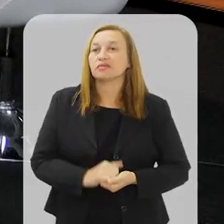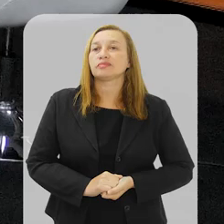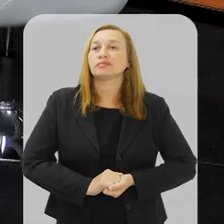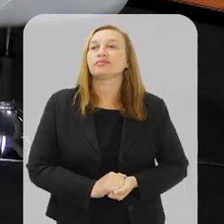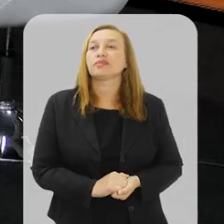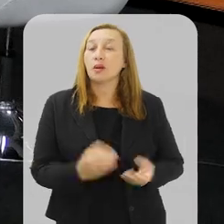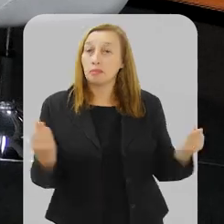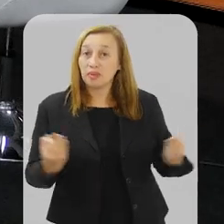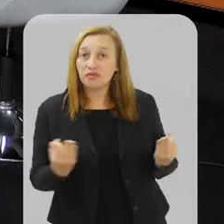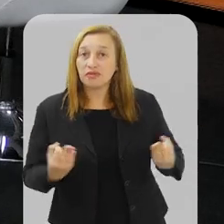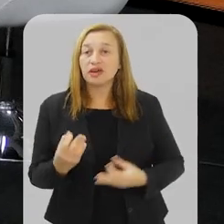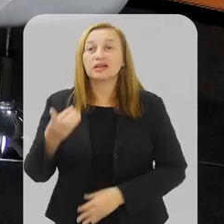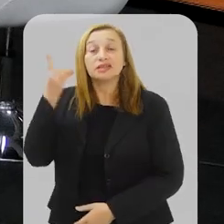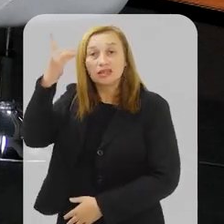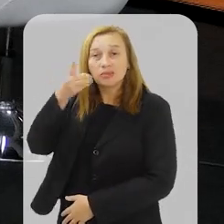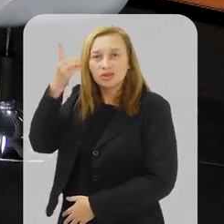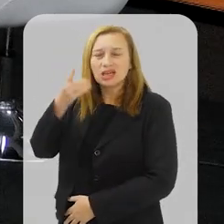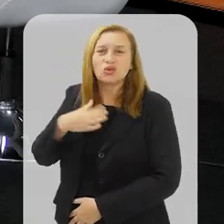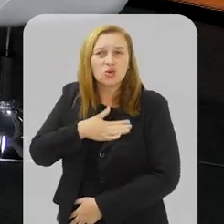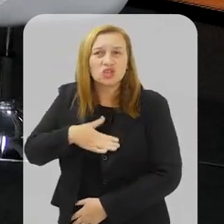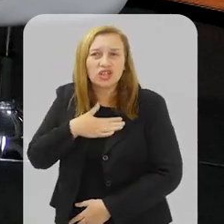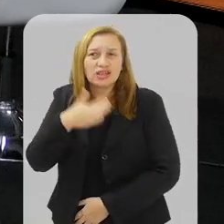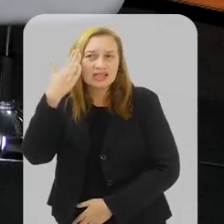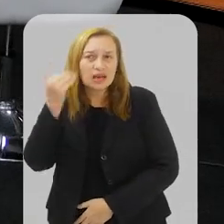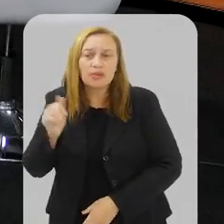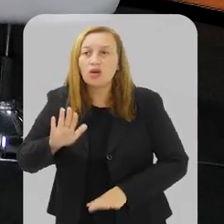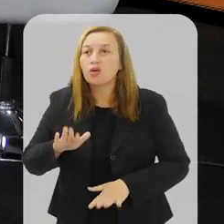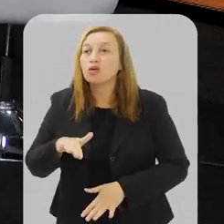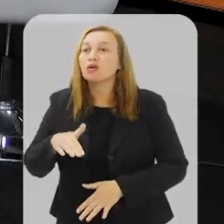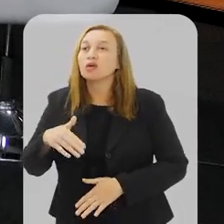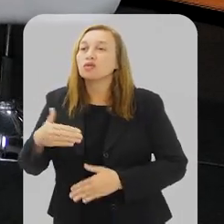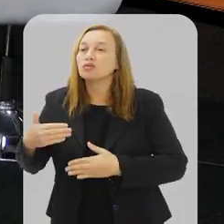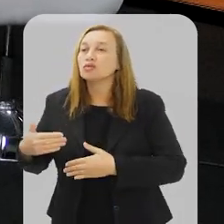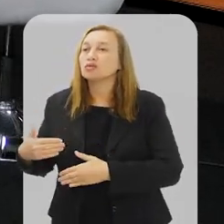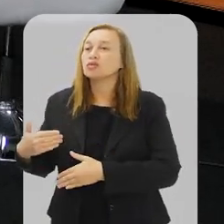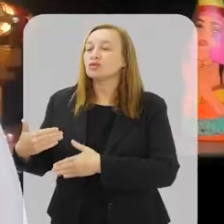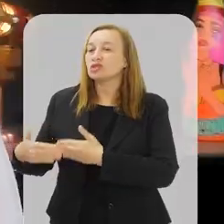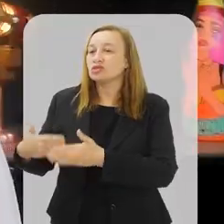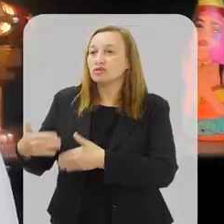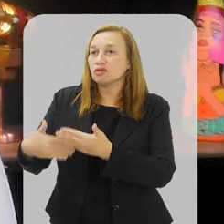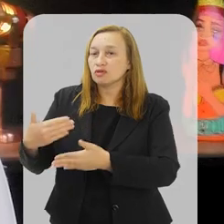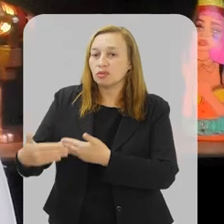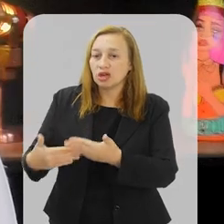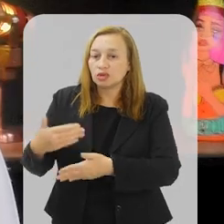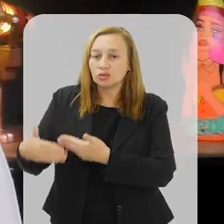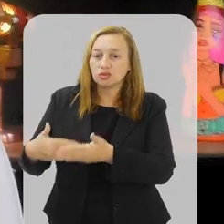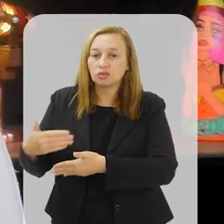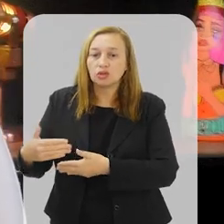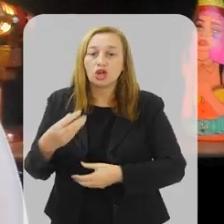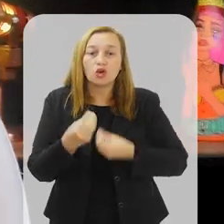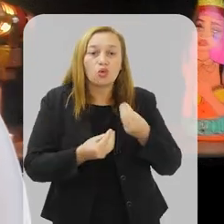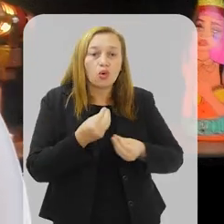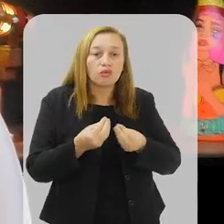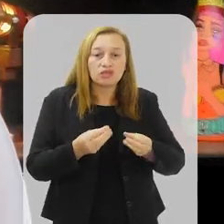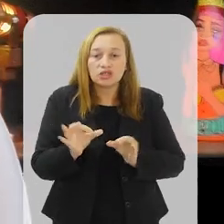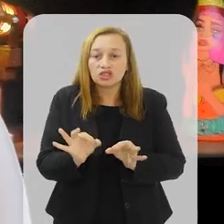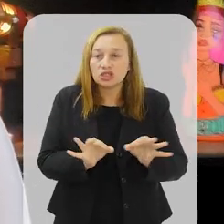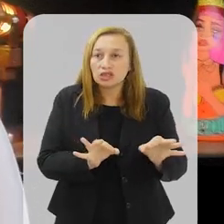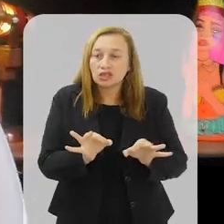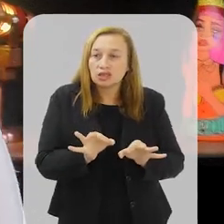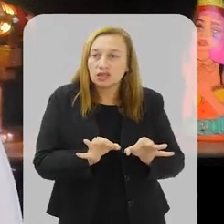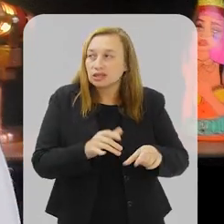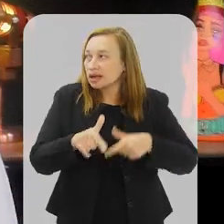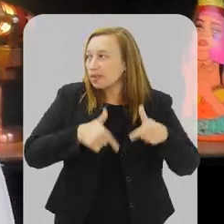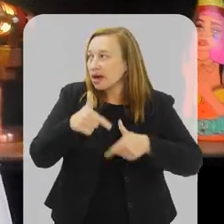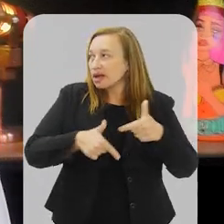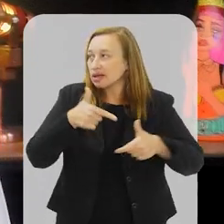nos pedir nos solicitar perfeito eh Deputado eu gostaria de saber quais são os próximos passos do Nuri e como como vocês